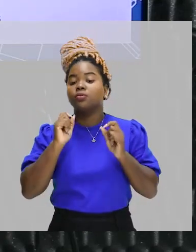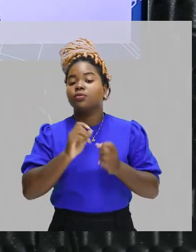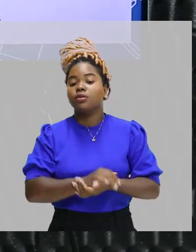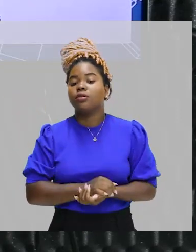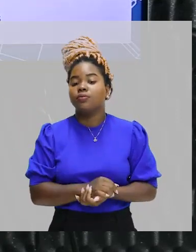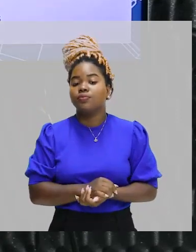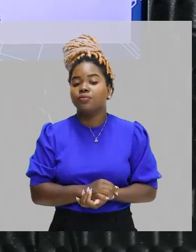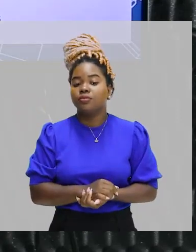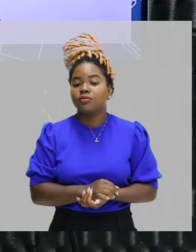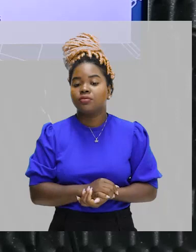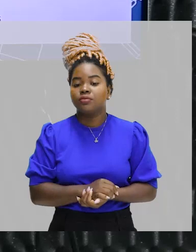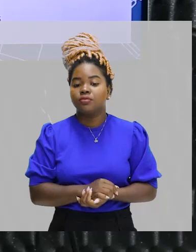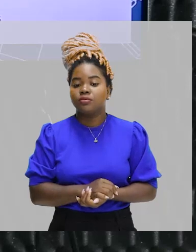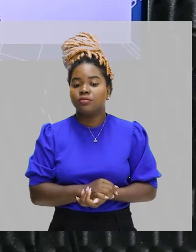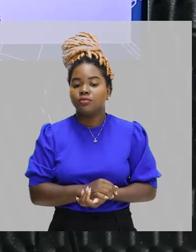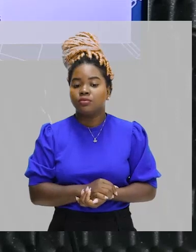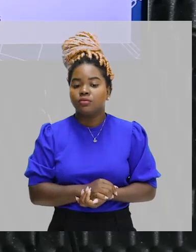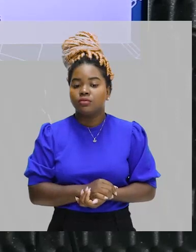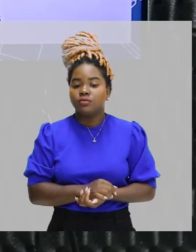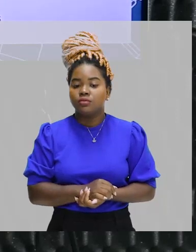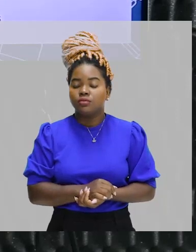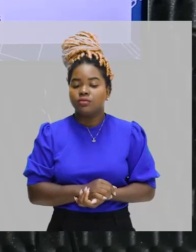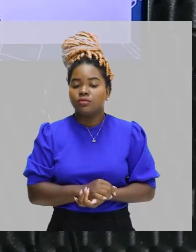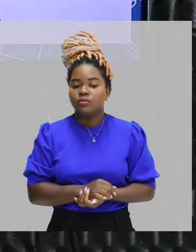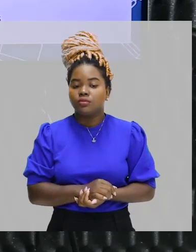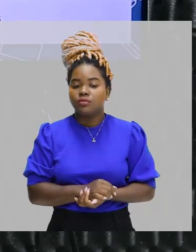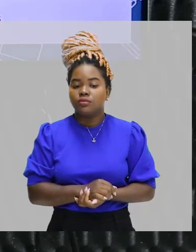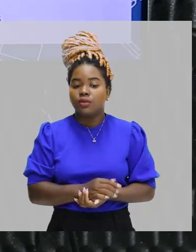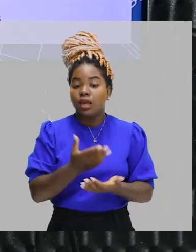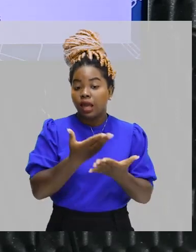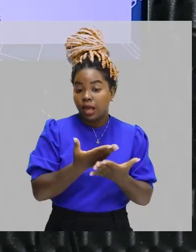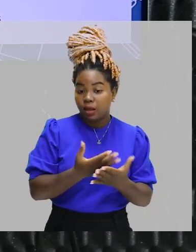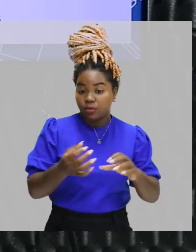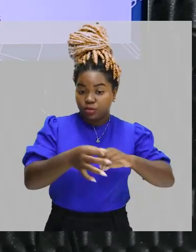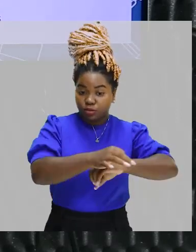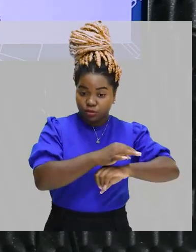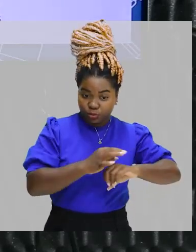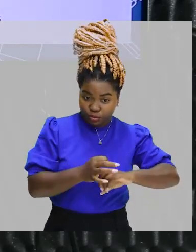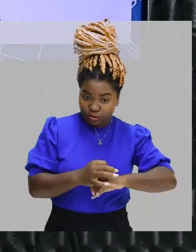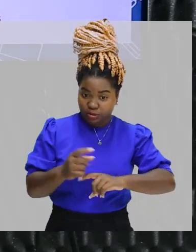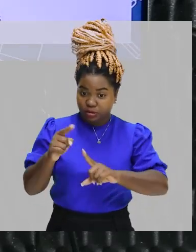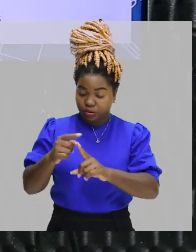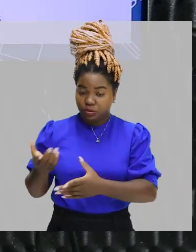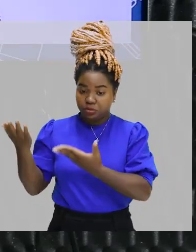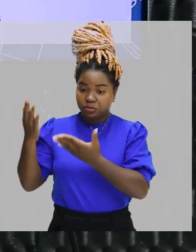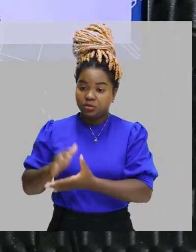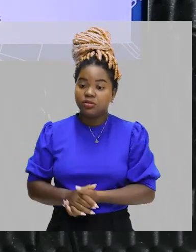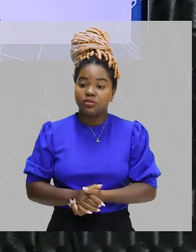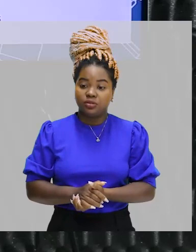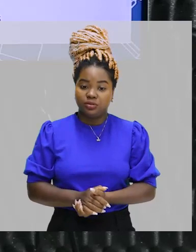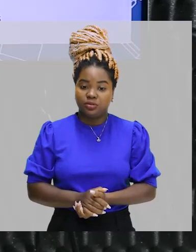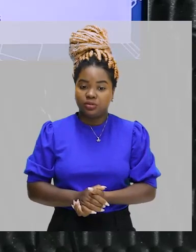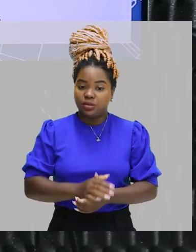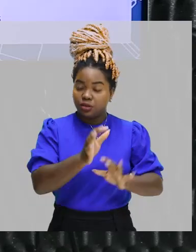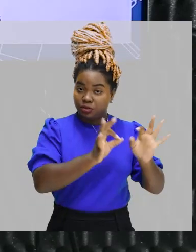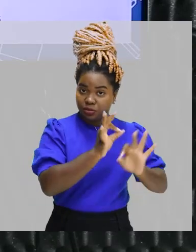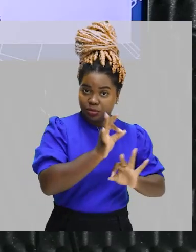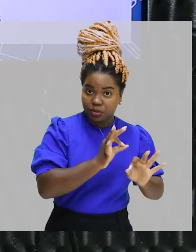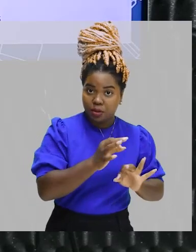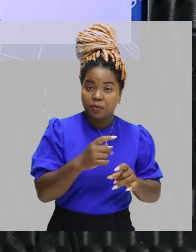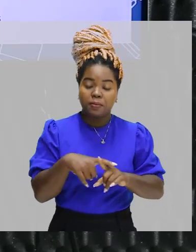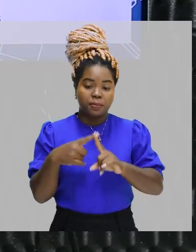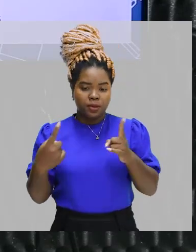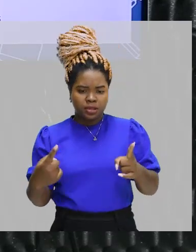aula de aceleradores de partículas, certo? Vem aí, né? É a aula futura. Mas acontece o seguinte: o acelerador